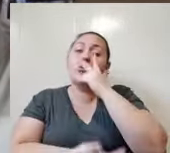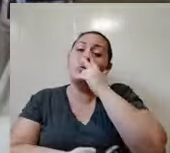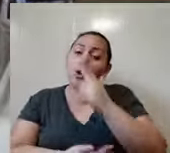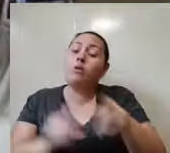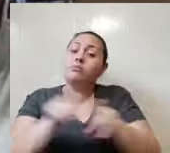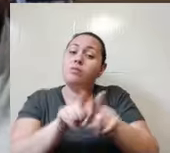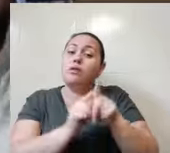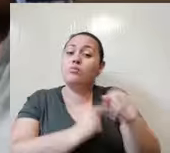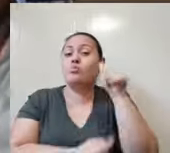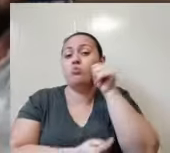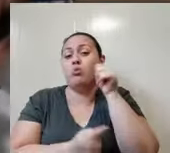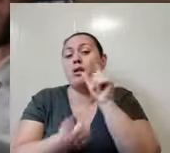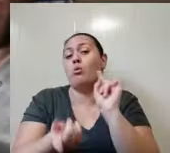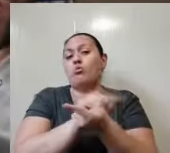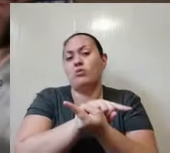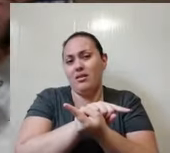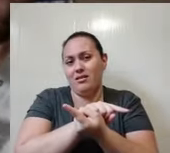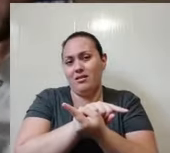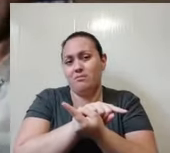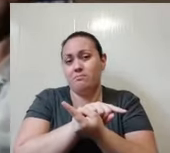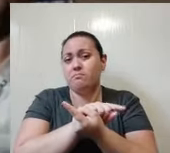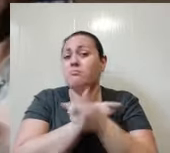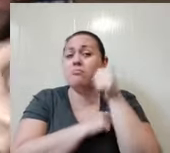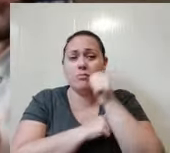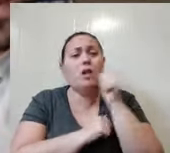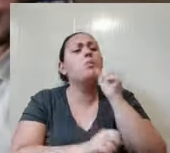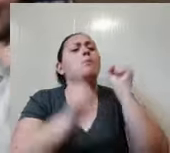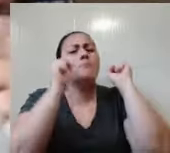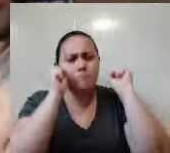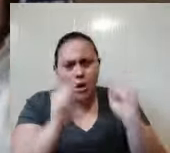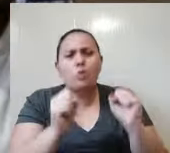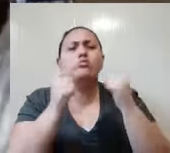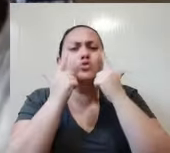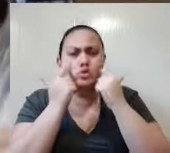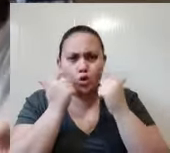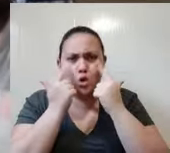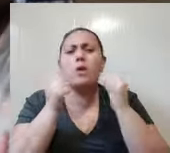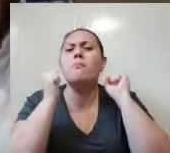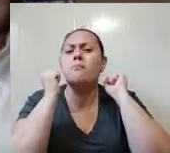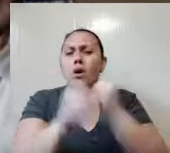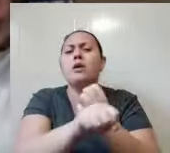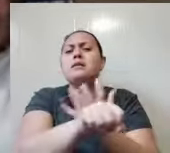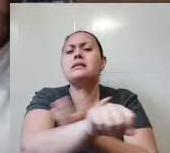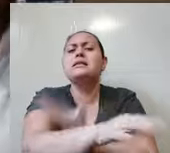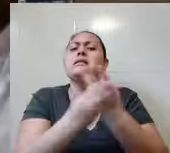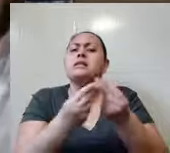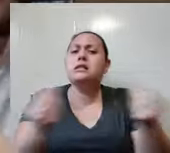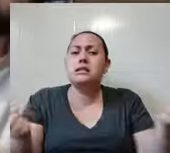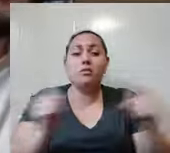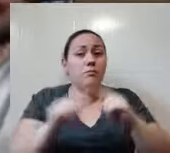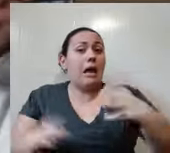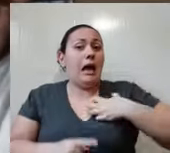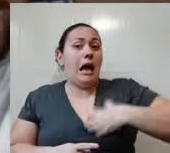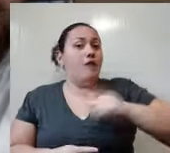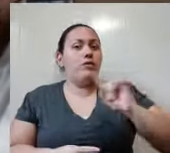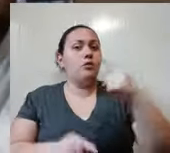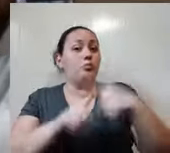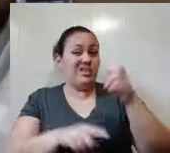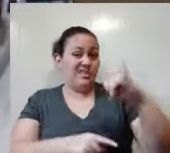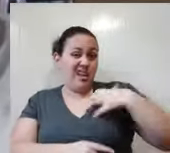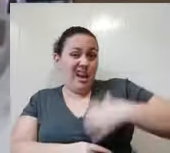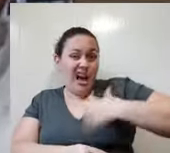lidar com aquela situação. Da mesma forma, para as mulheres, às vezes, ao contrário. Tá tudo bem chorar, porque a mulher pode ser